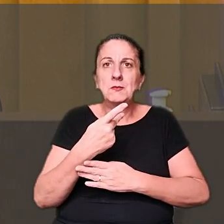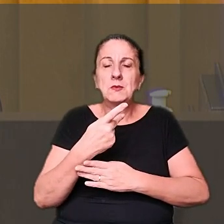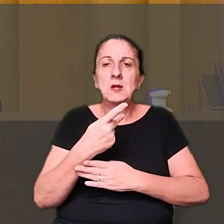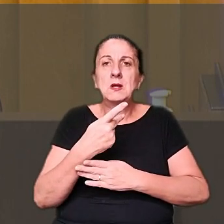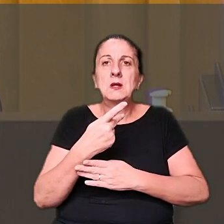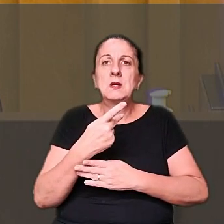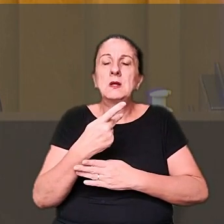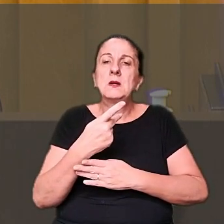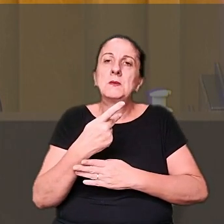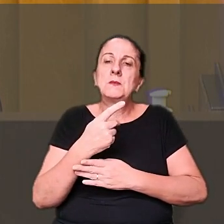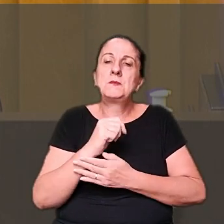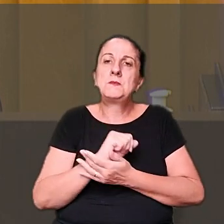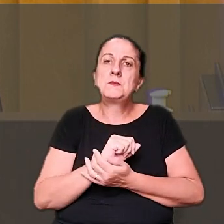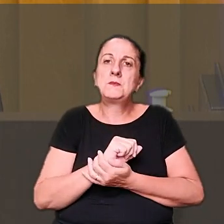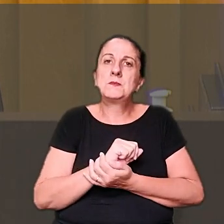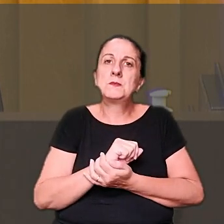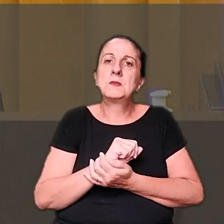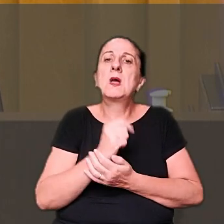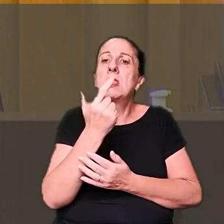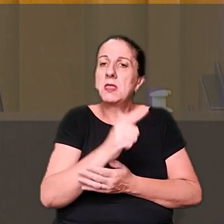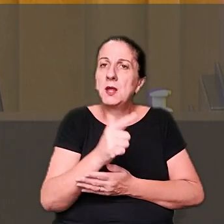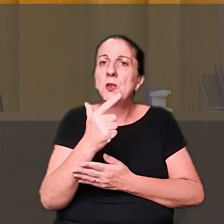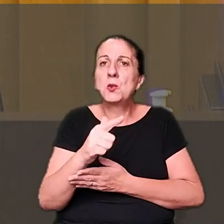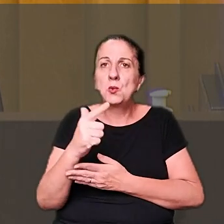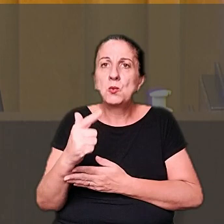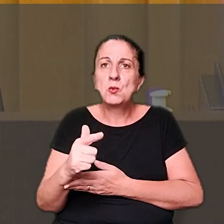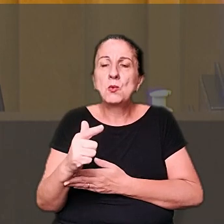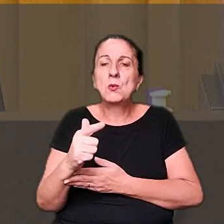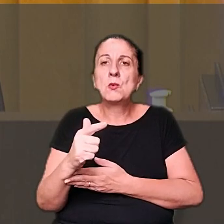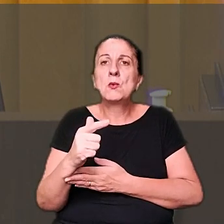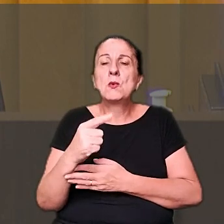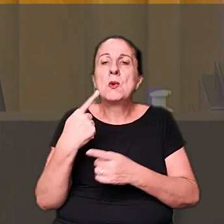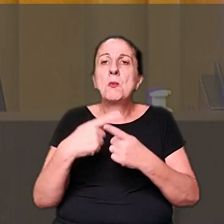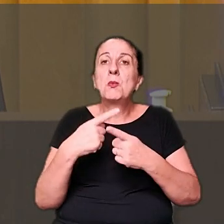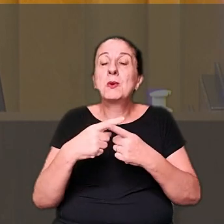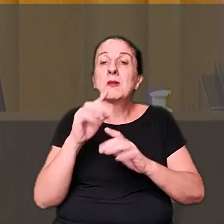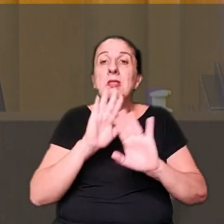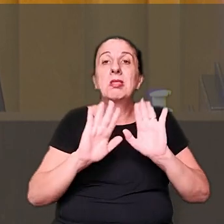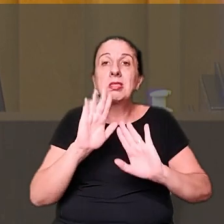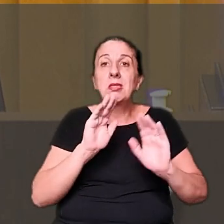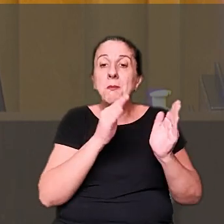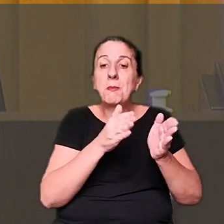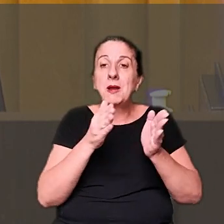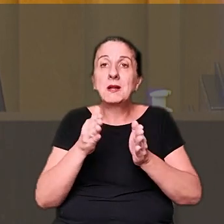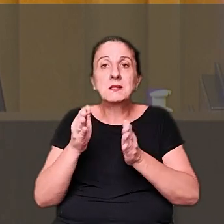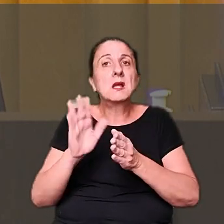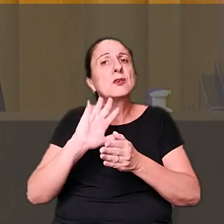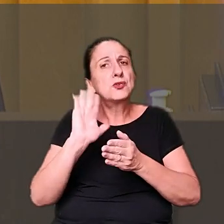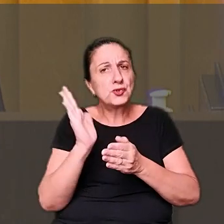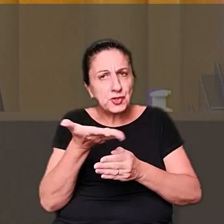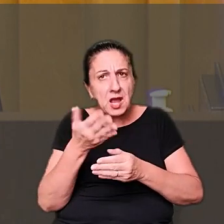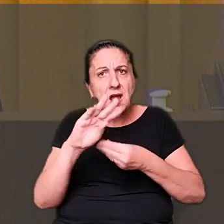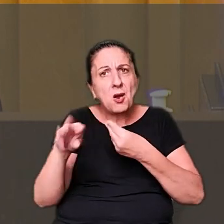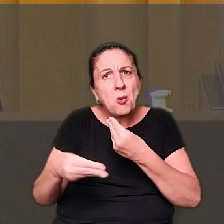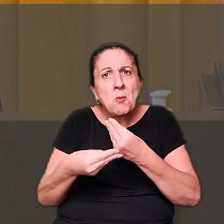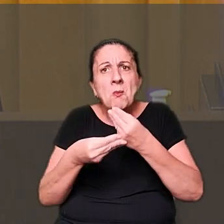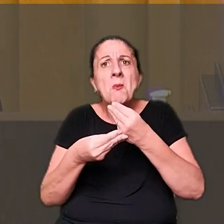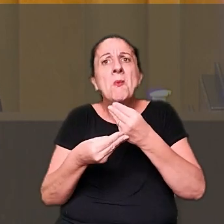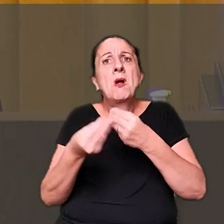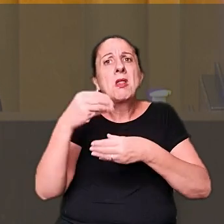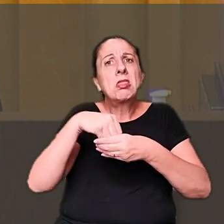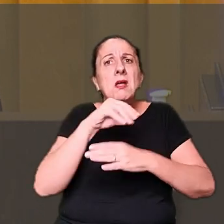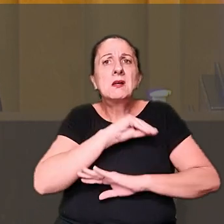em incidência repetida pelo fato de se tratar de parcela já